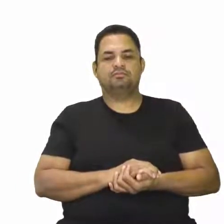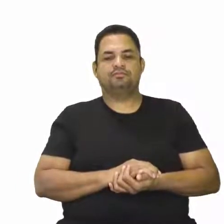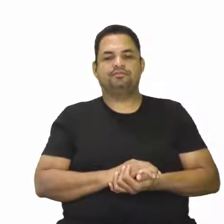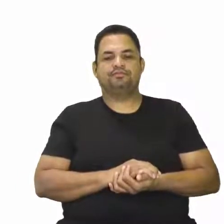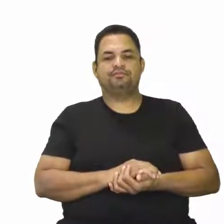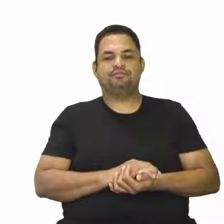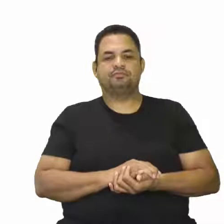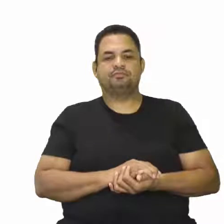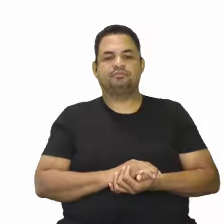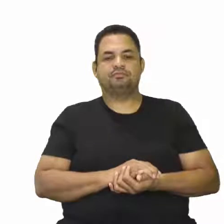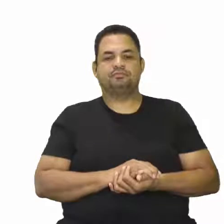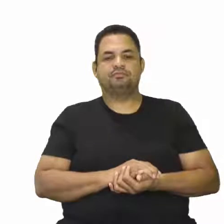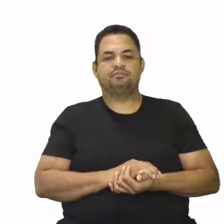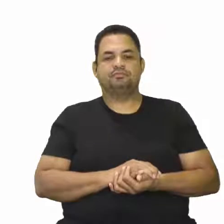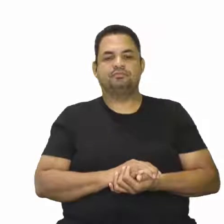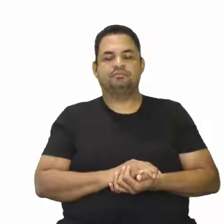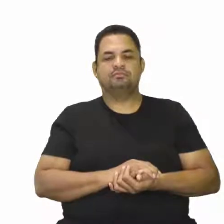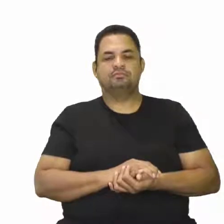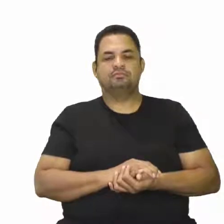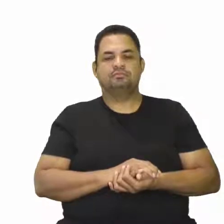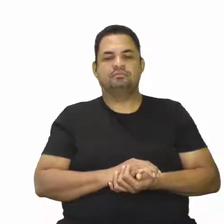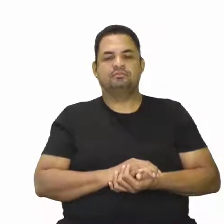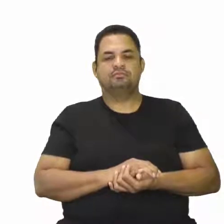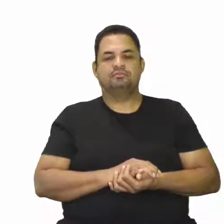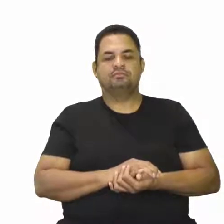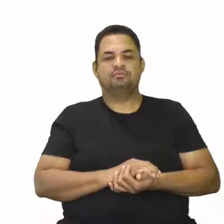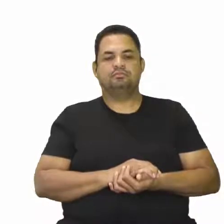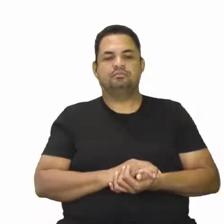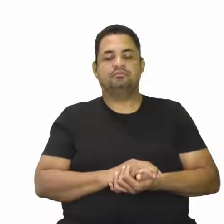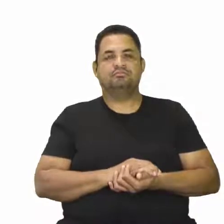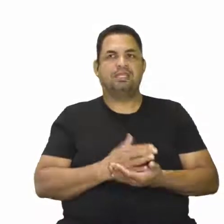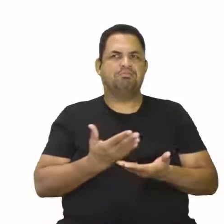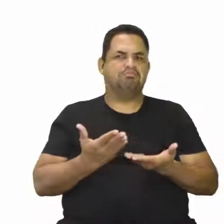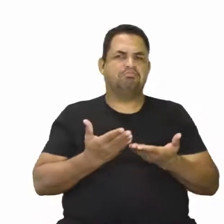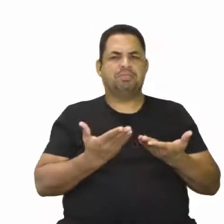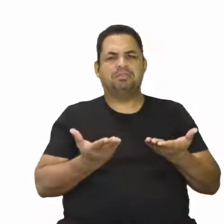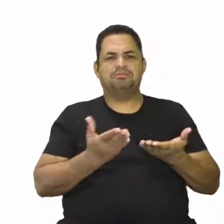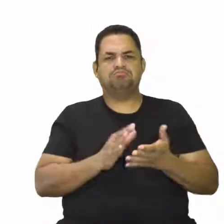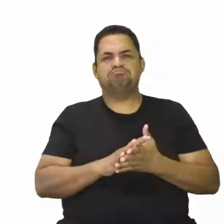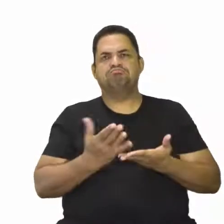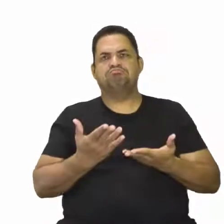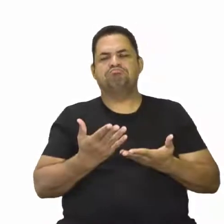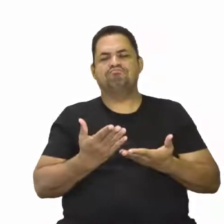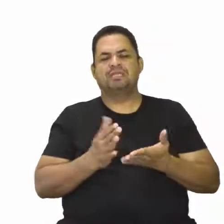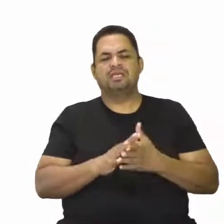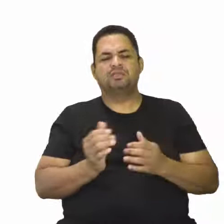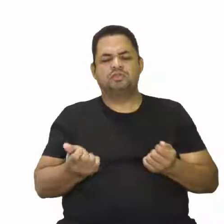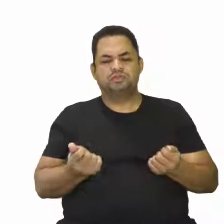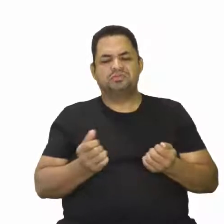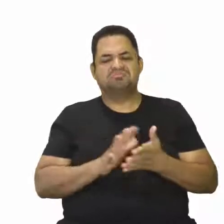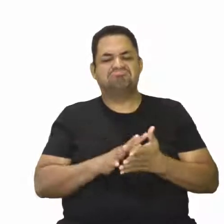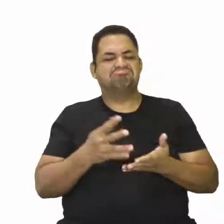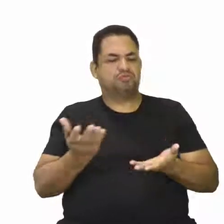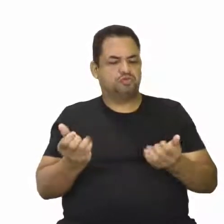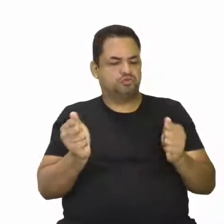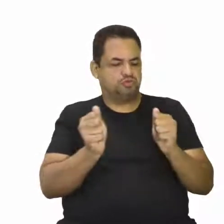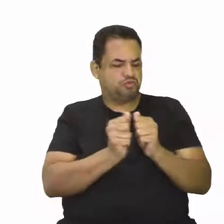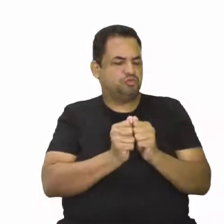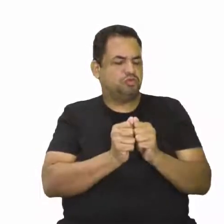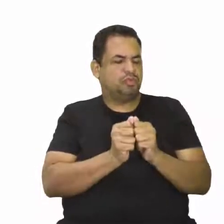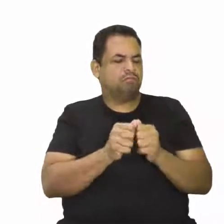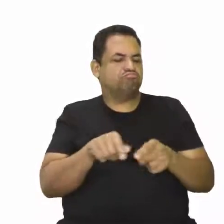los verdaderos amigos. Ao menos ficaram os